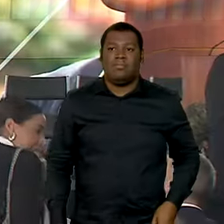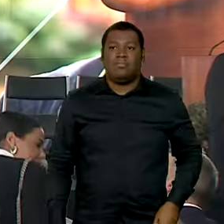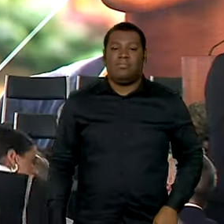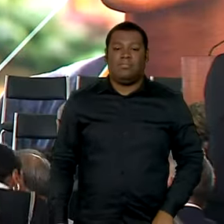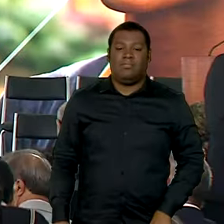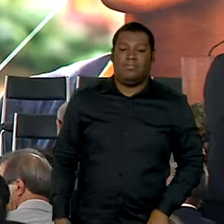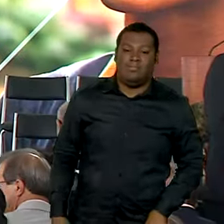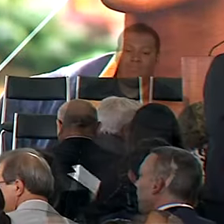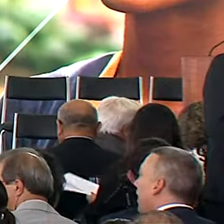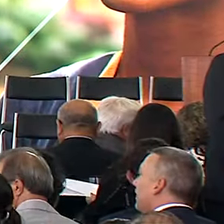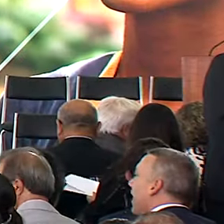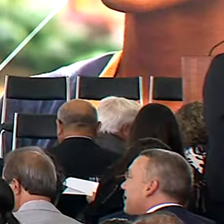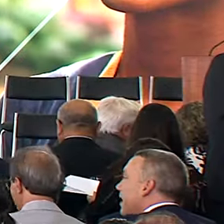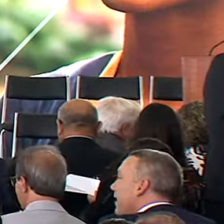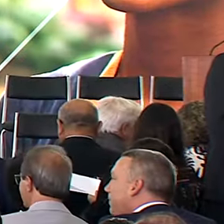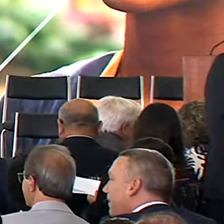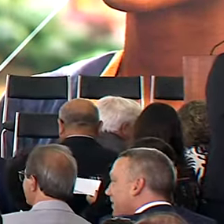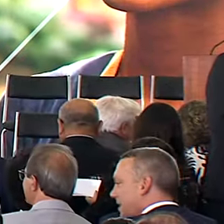Tchau! Tchau!